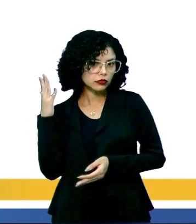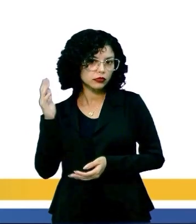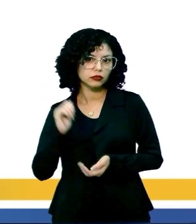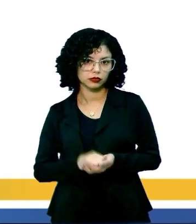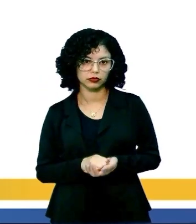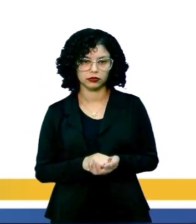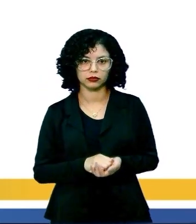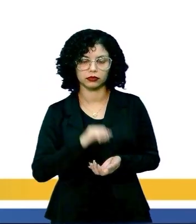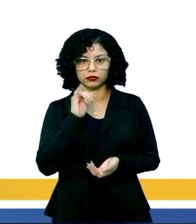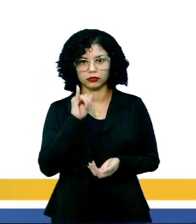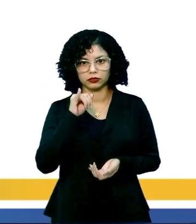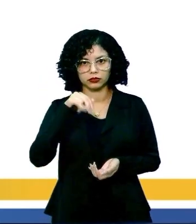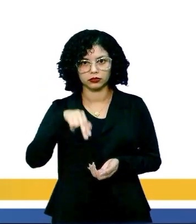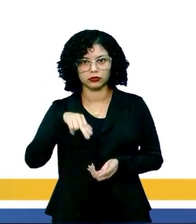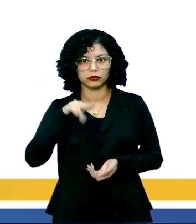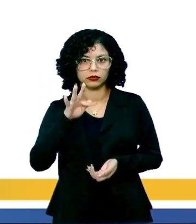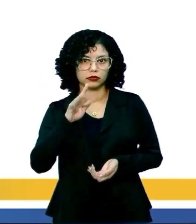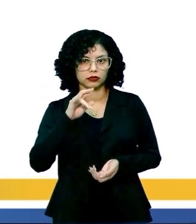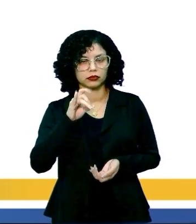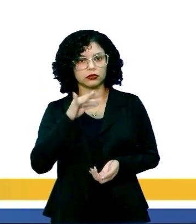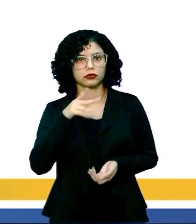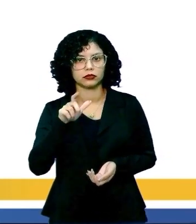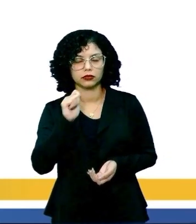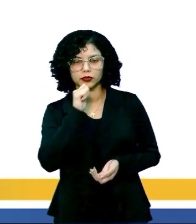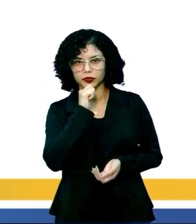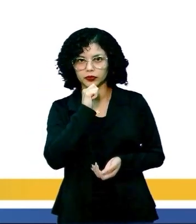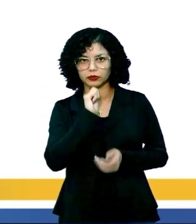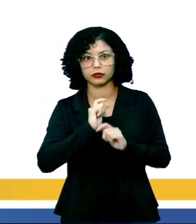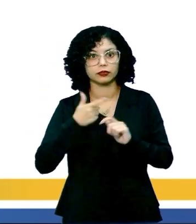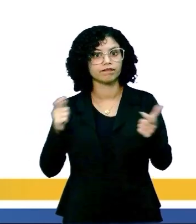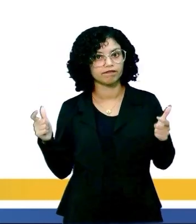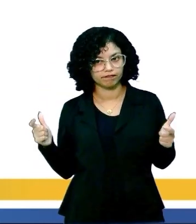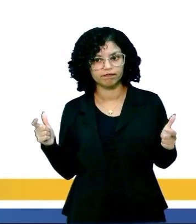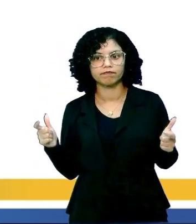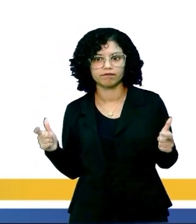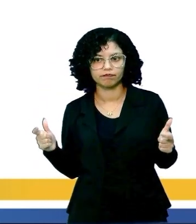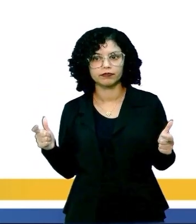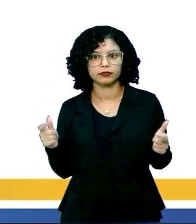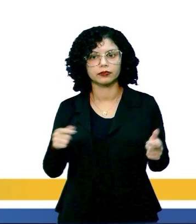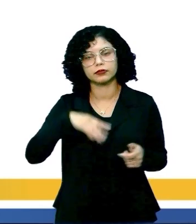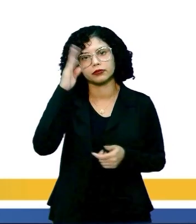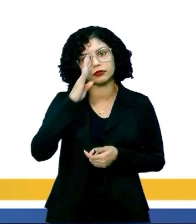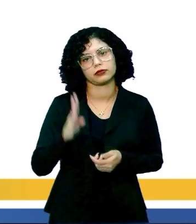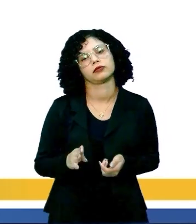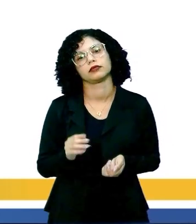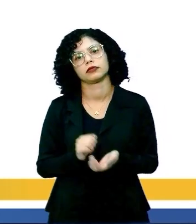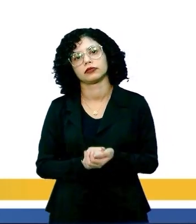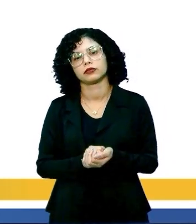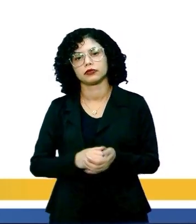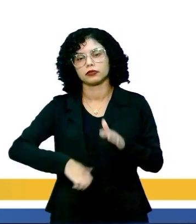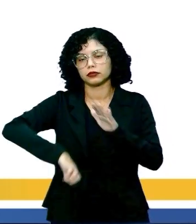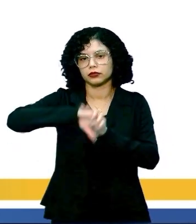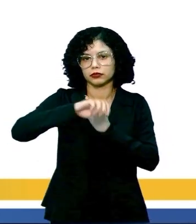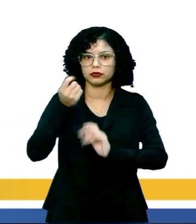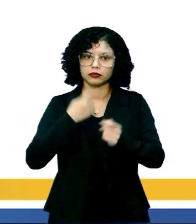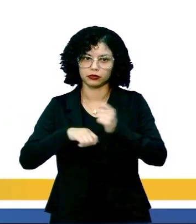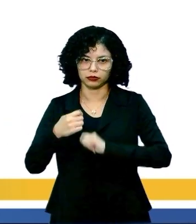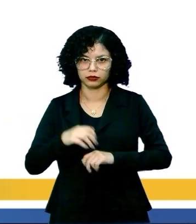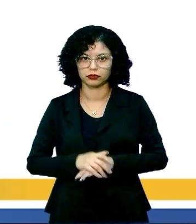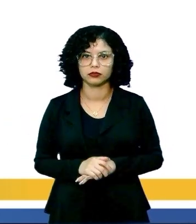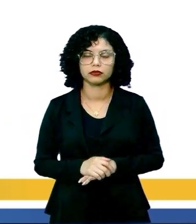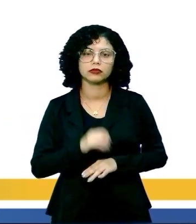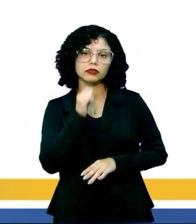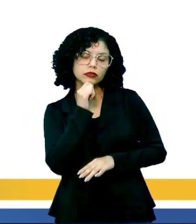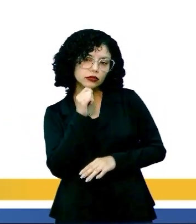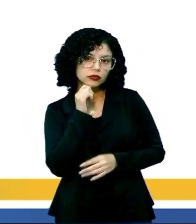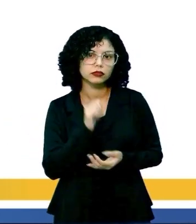uma inflação desastrosa, devastadora, que levou o Brasil a uma enorme crise econômica. Ainda